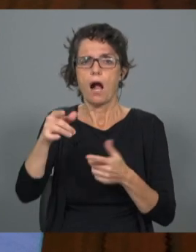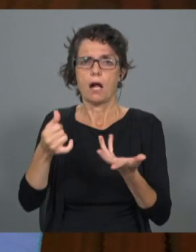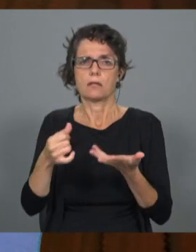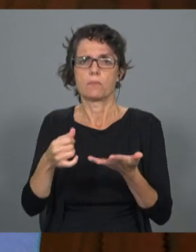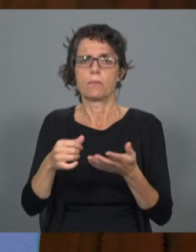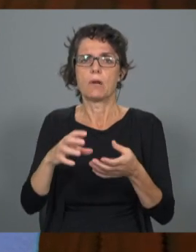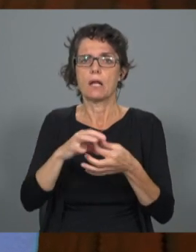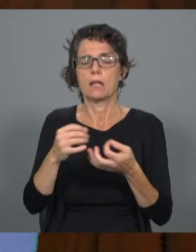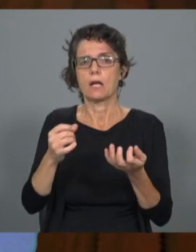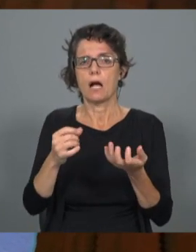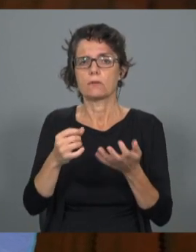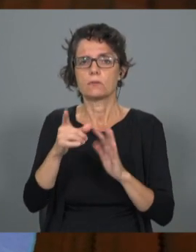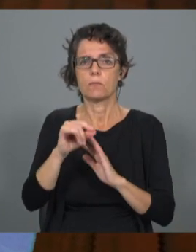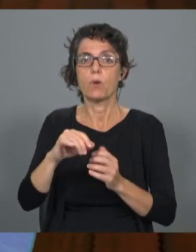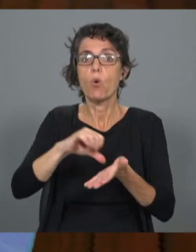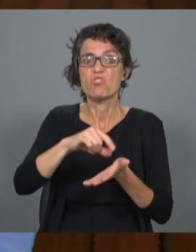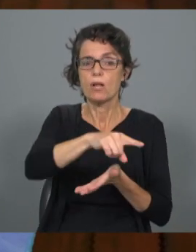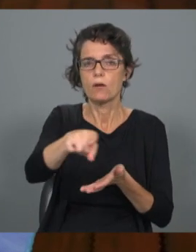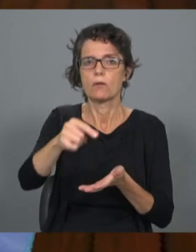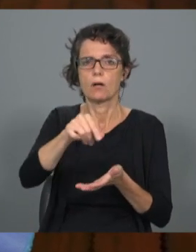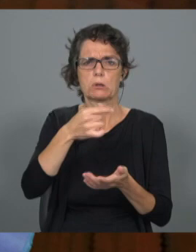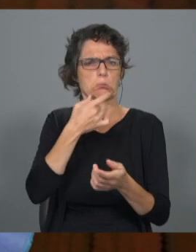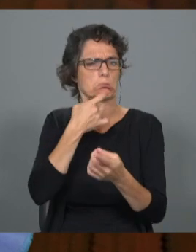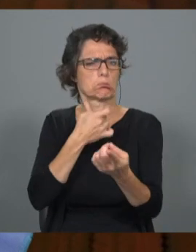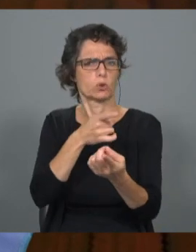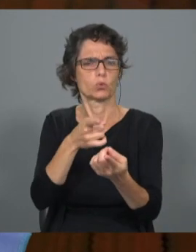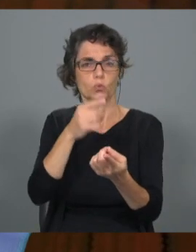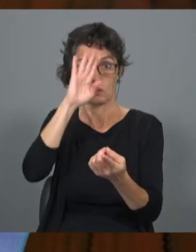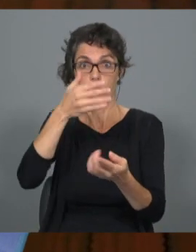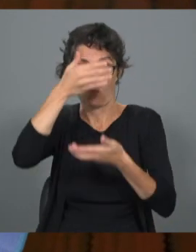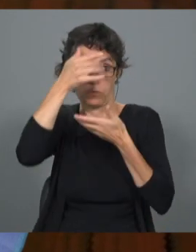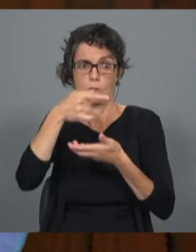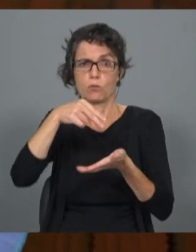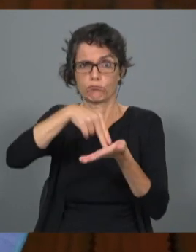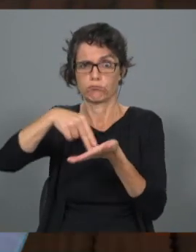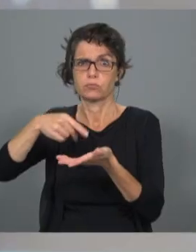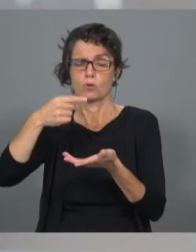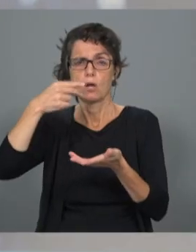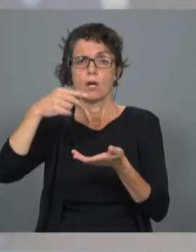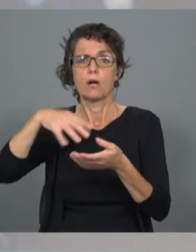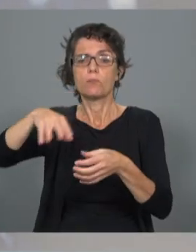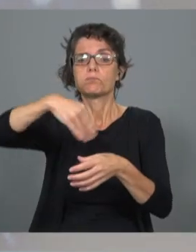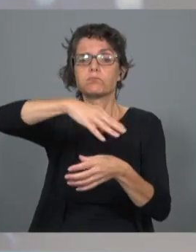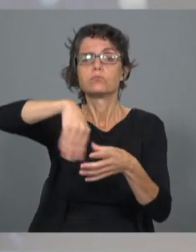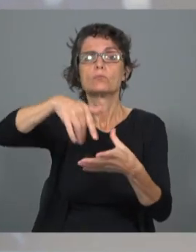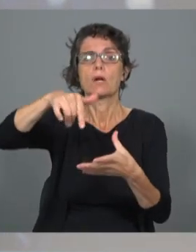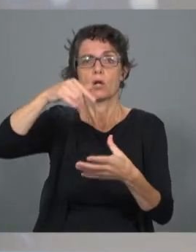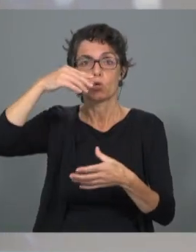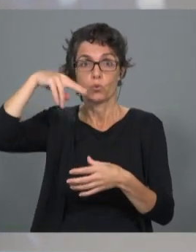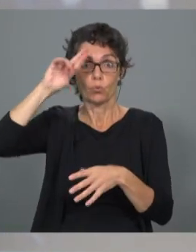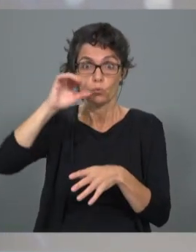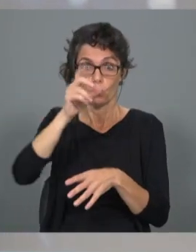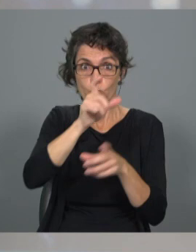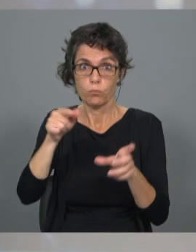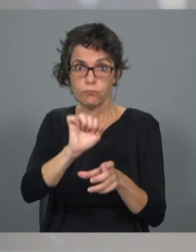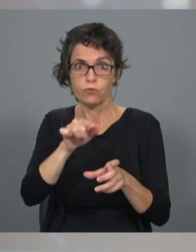ponto, e sabendo nós que há é significativa também a presença muçulmana entre a população moçambicana, até que ponto é que este clima de